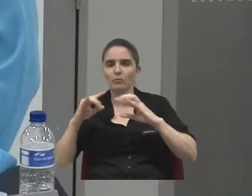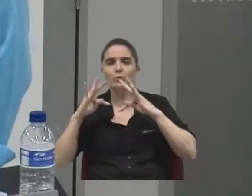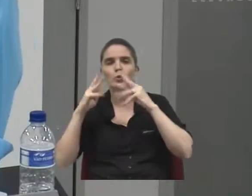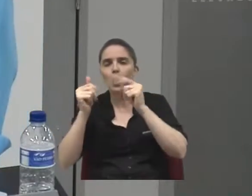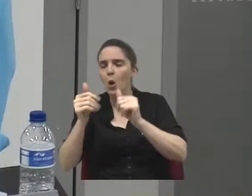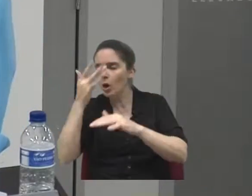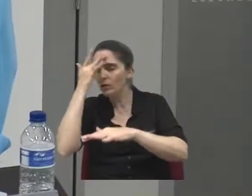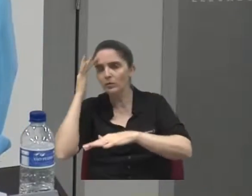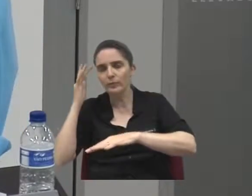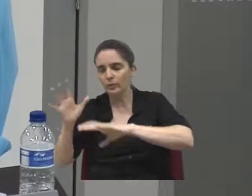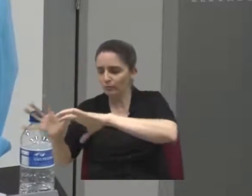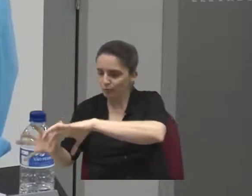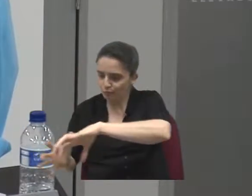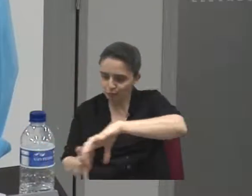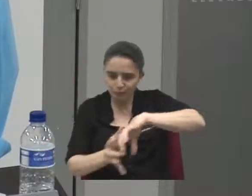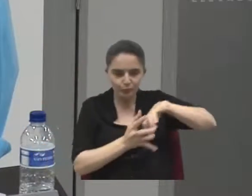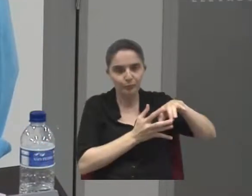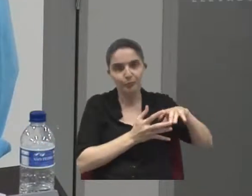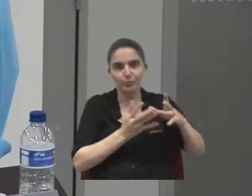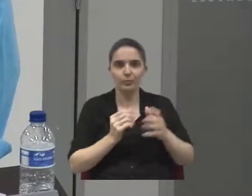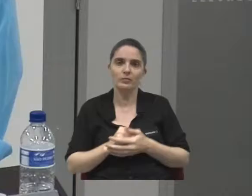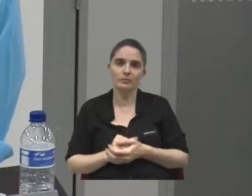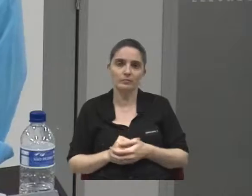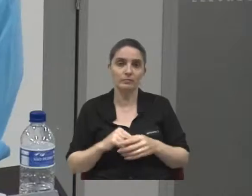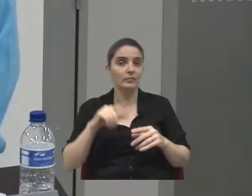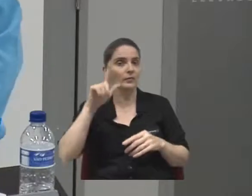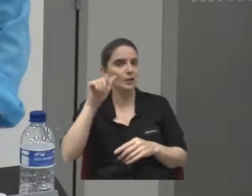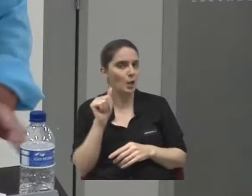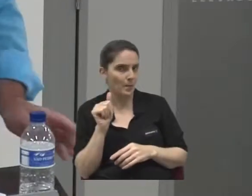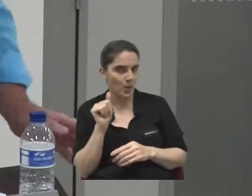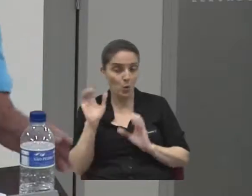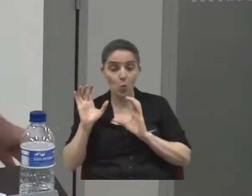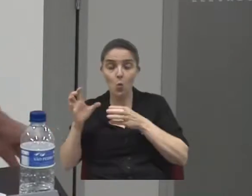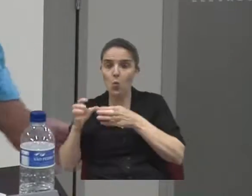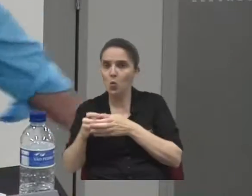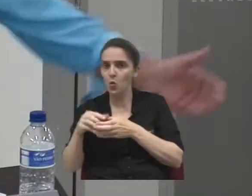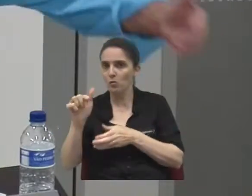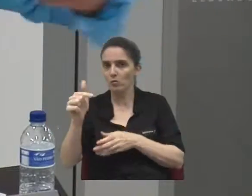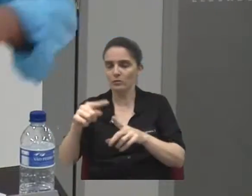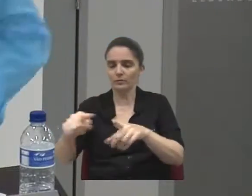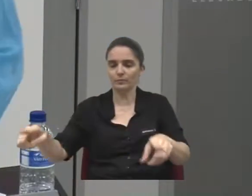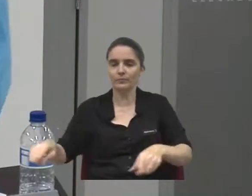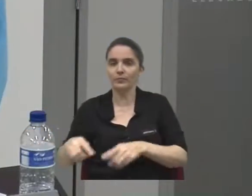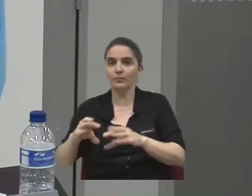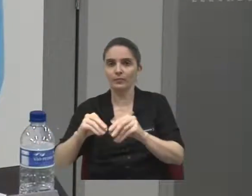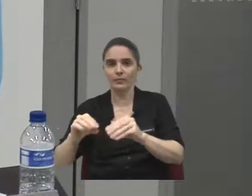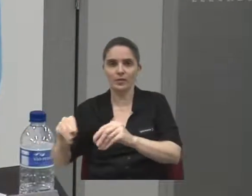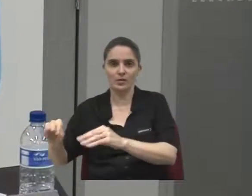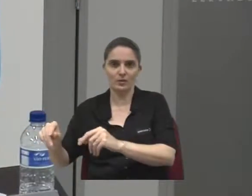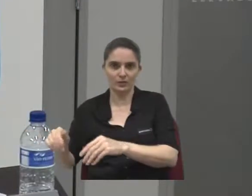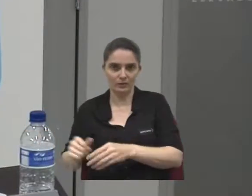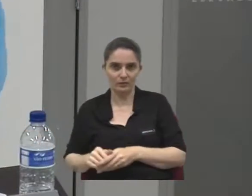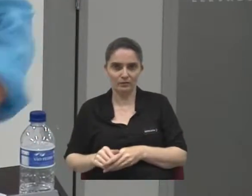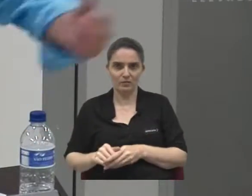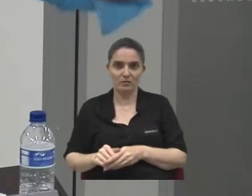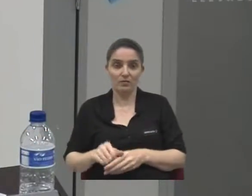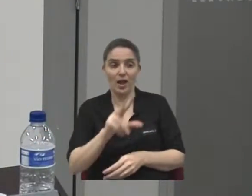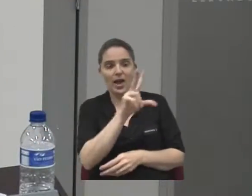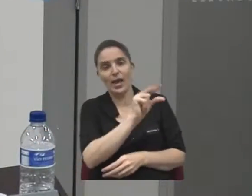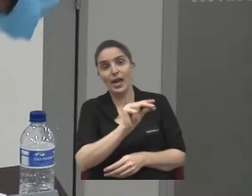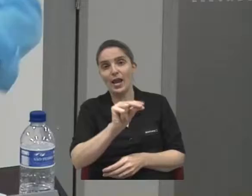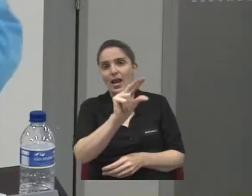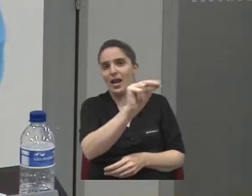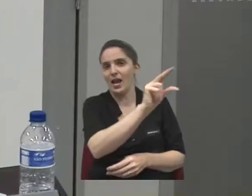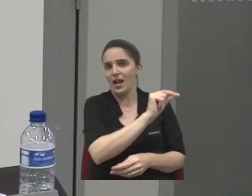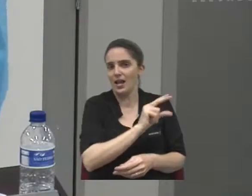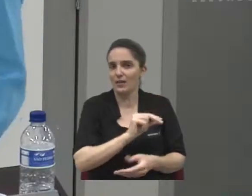para casa. O movimento sem terra simplesmente deu um tombo na Secretaria de Segurança Pública e invadiu